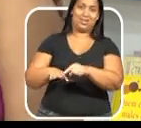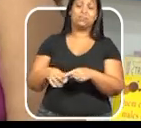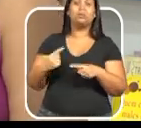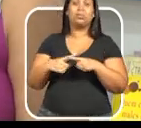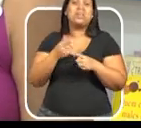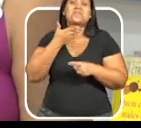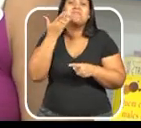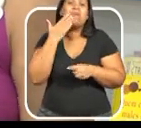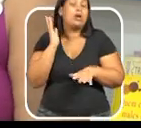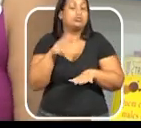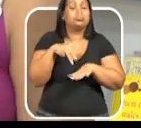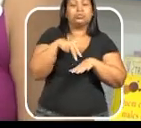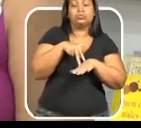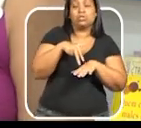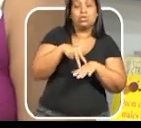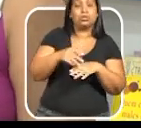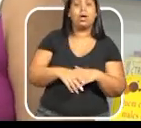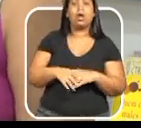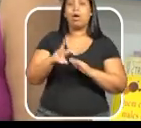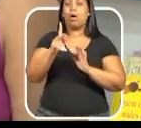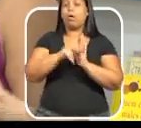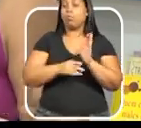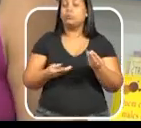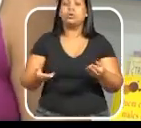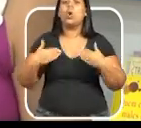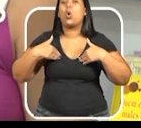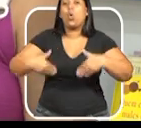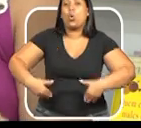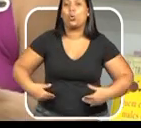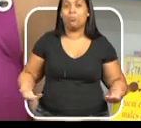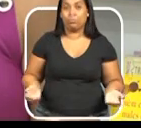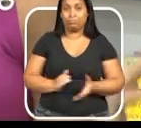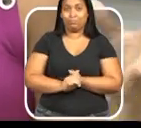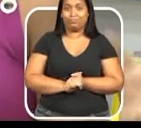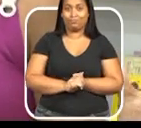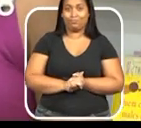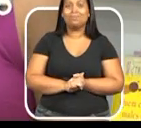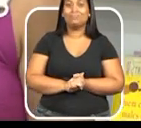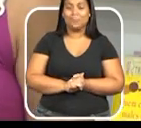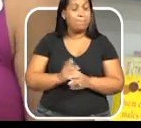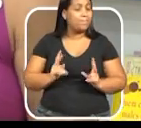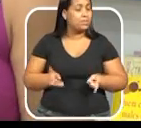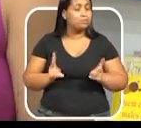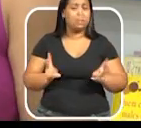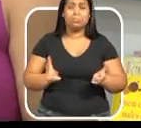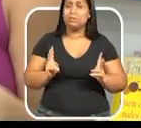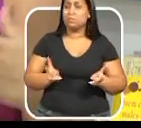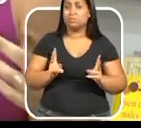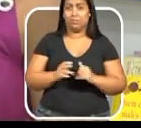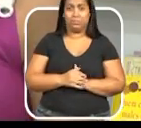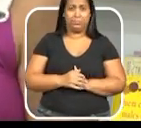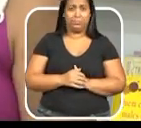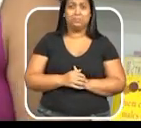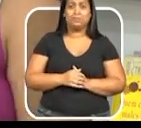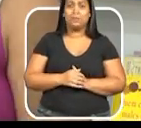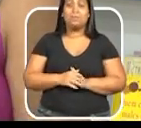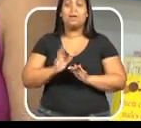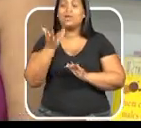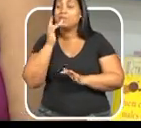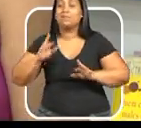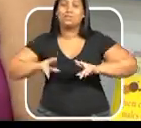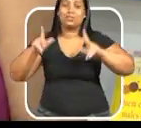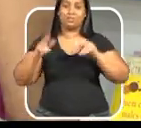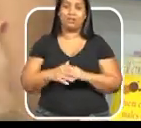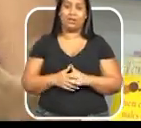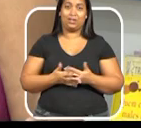é fácil chegar aqui, dar o projeto O Corpo Humano, todas as vezes da mesma forma, para crianças diferentes, mas